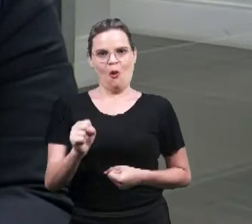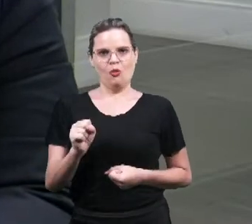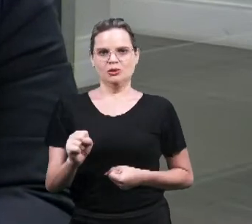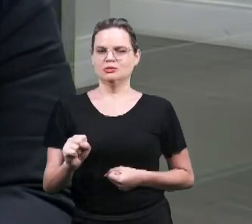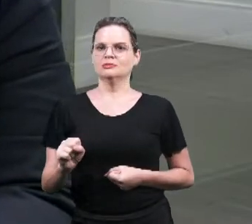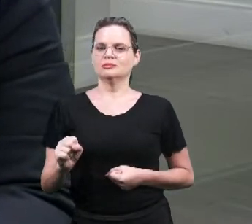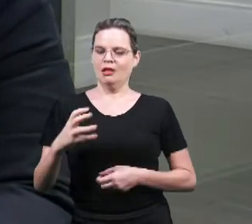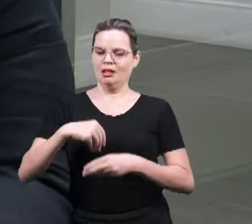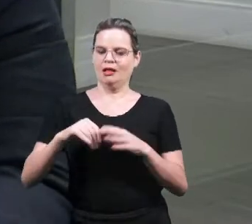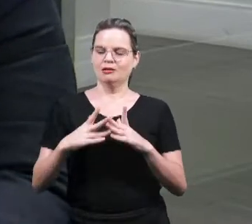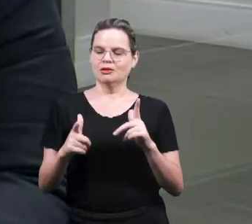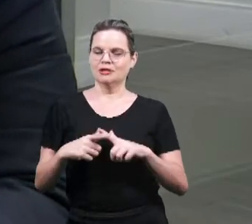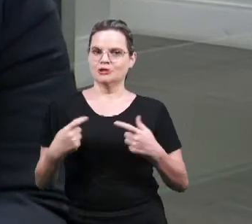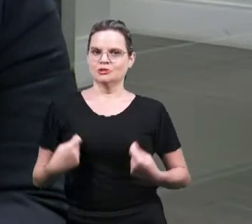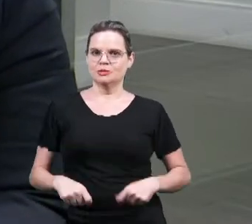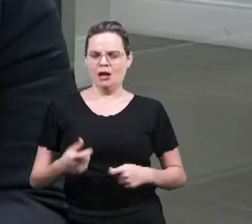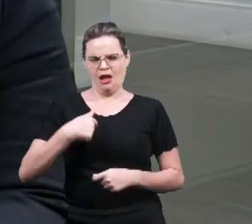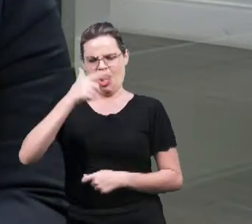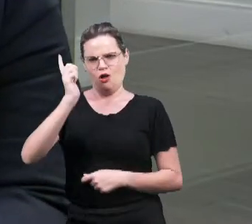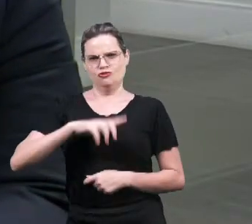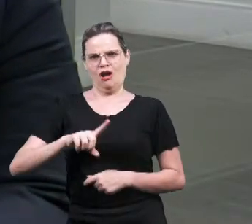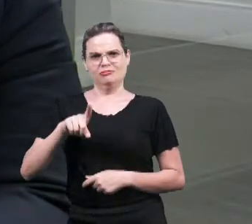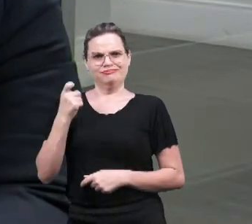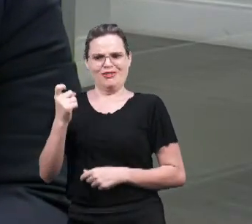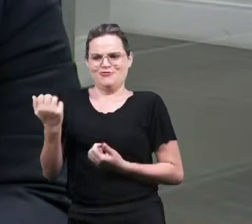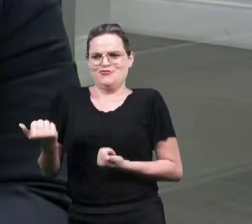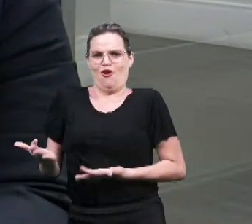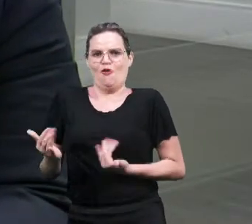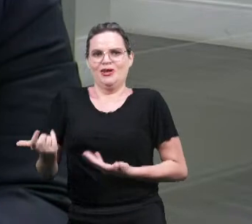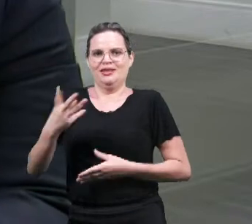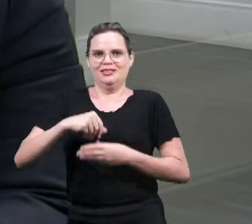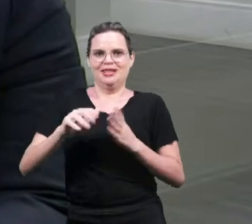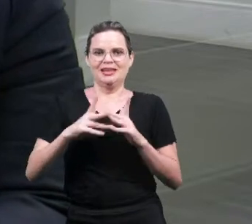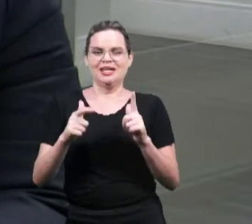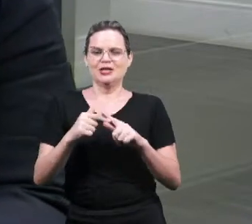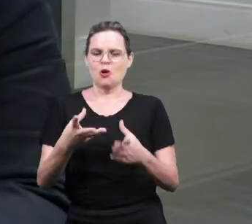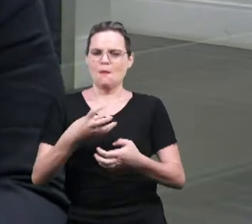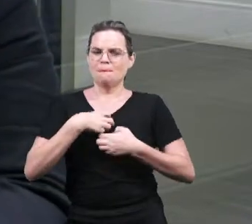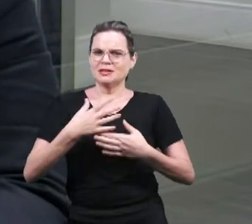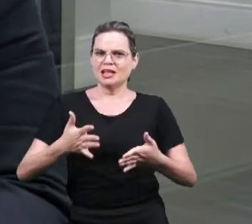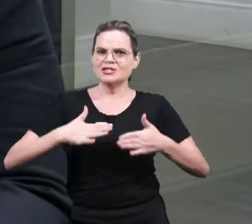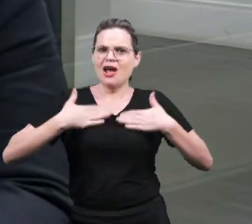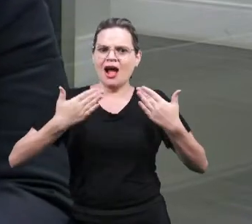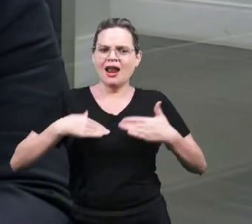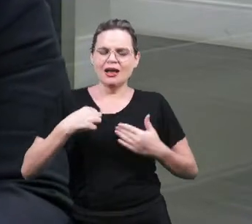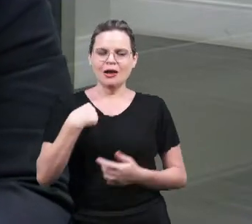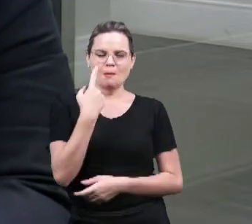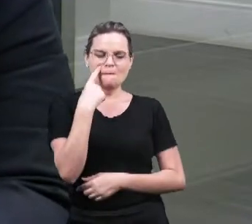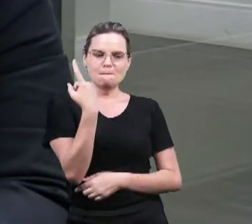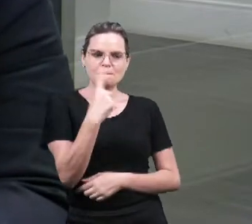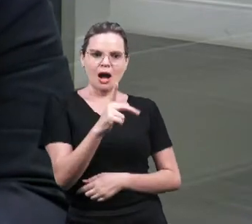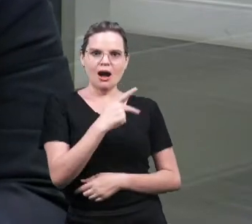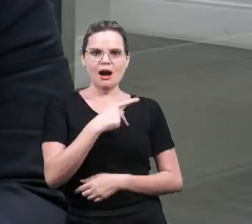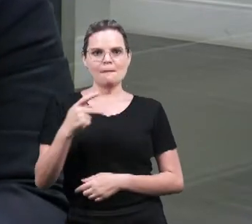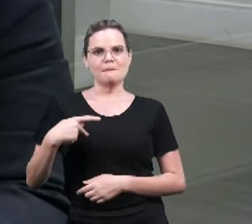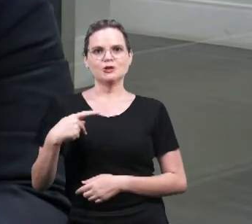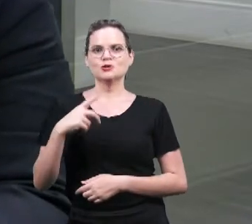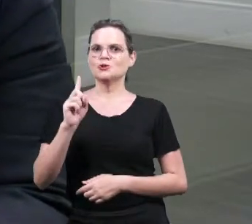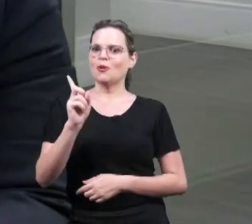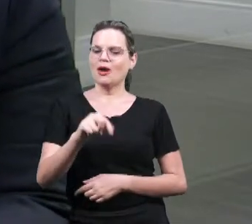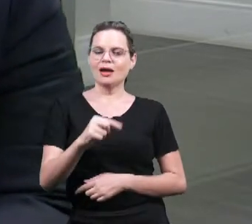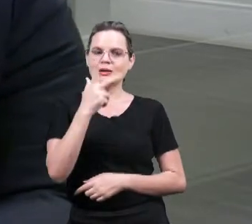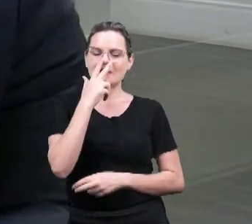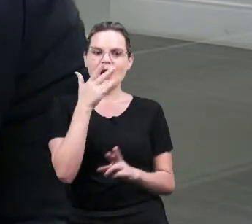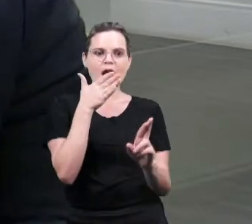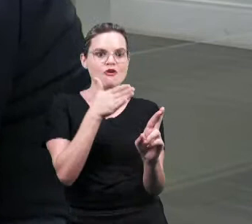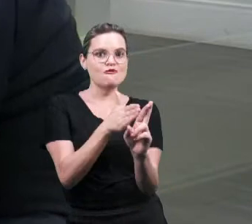potência na igreja. E eu fui jovem na igreja, eu ficava muito alegre quando eu via pastores que eram, de alguma maneira,